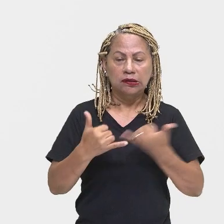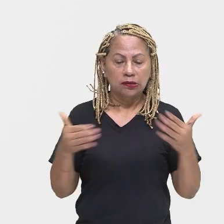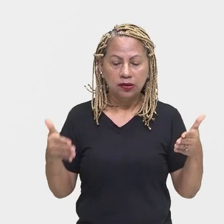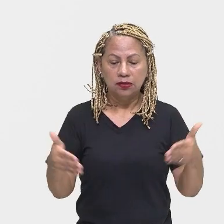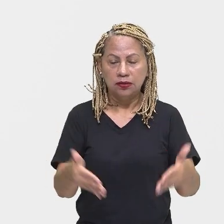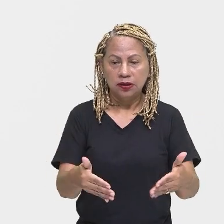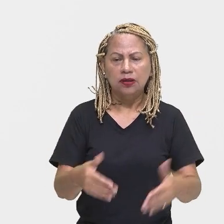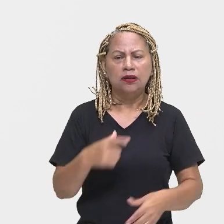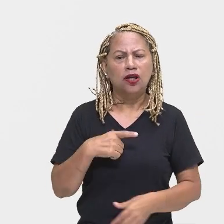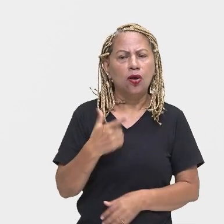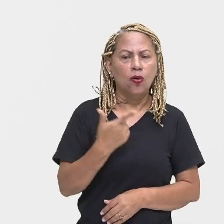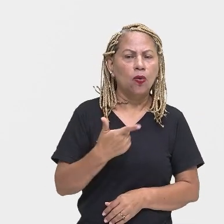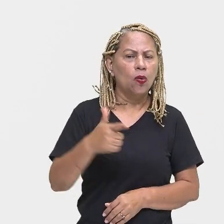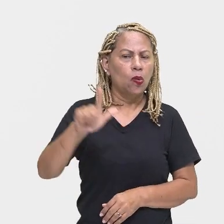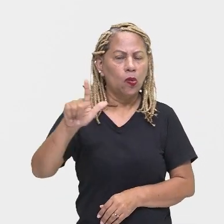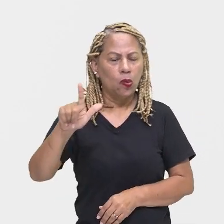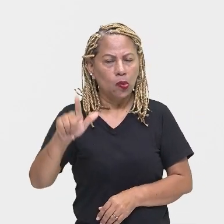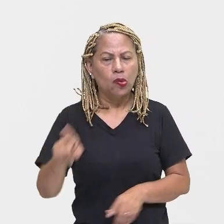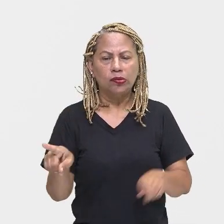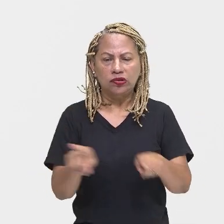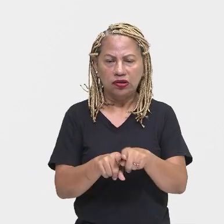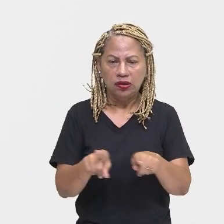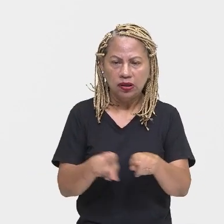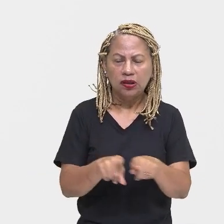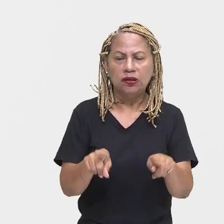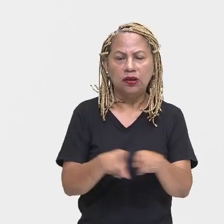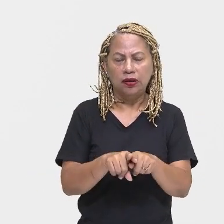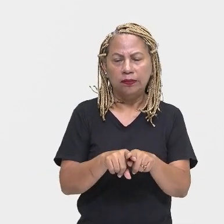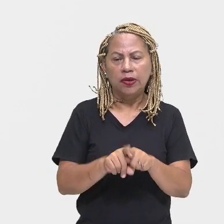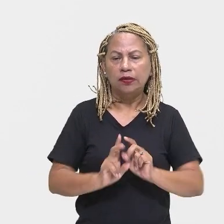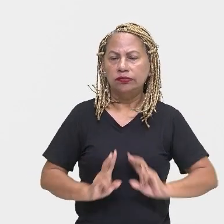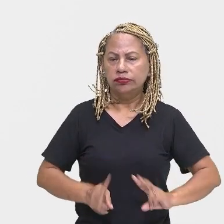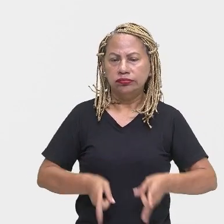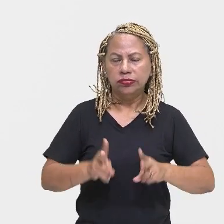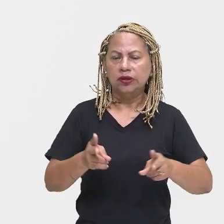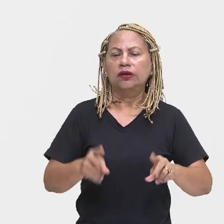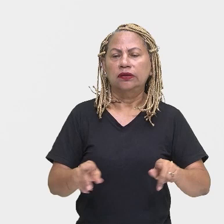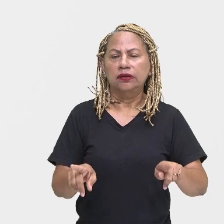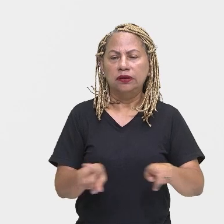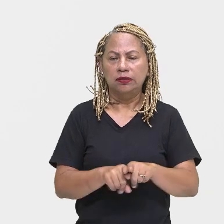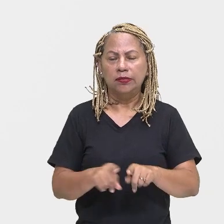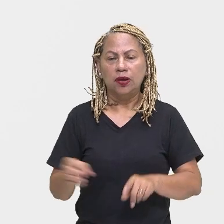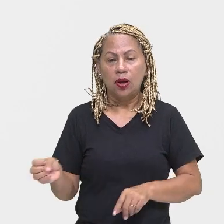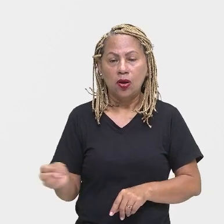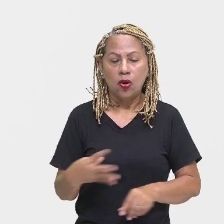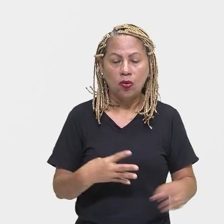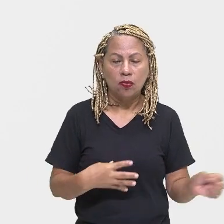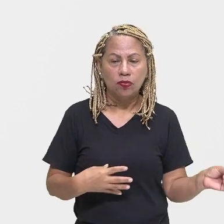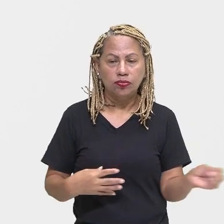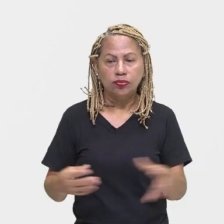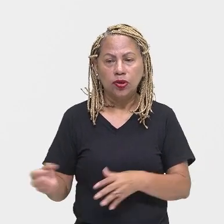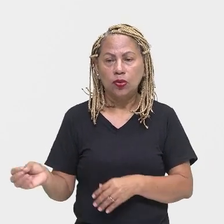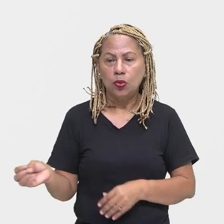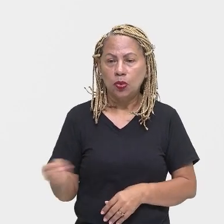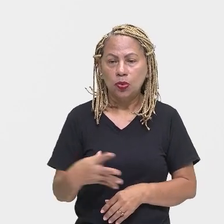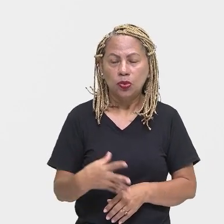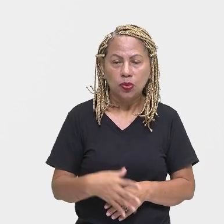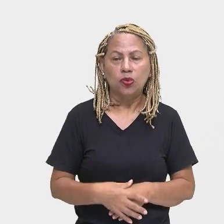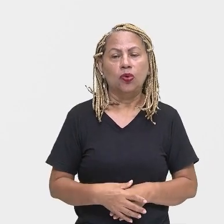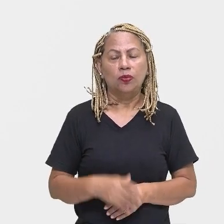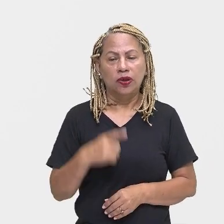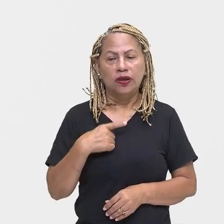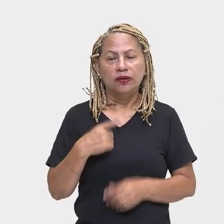outros secundários que são continuamente renovados para manter o interesse do jogador. Por